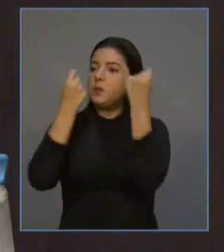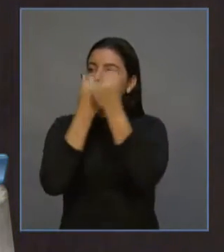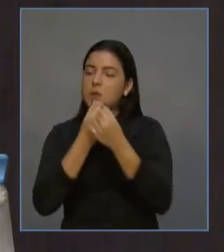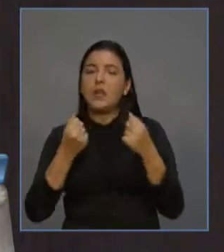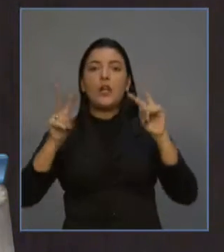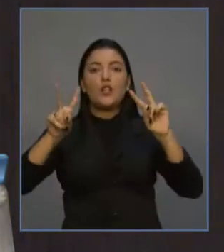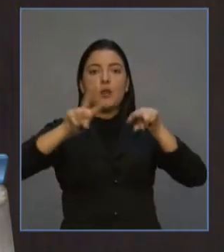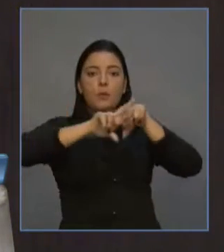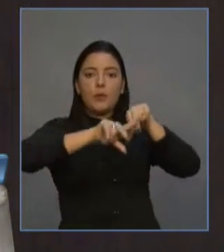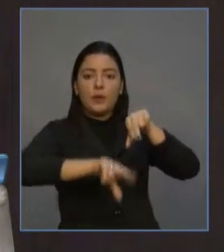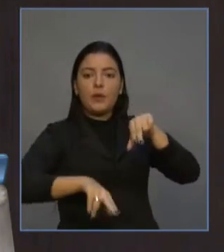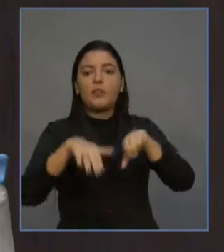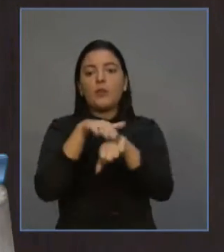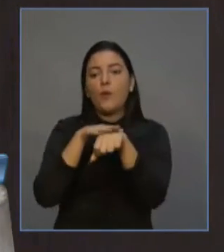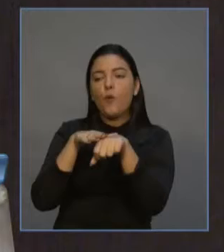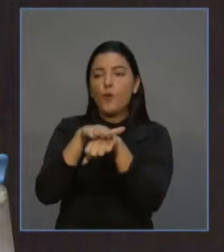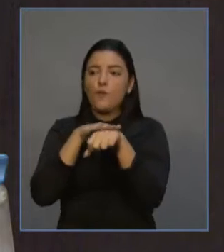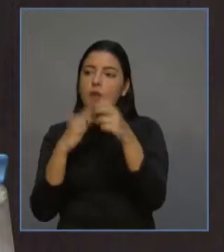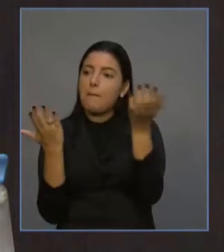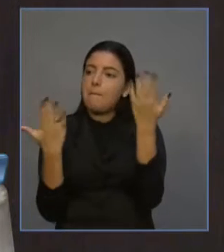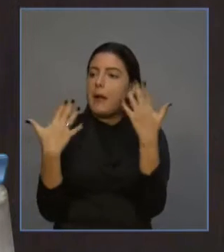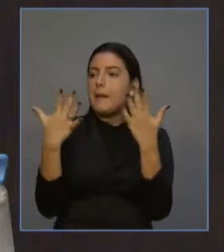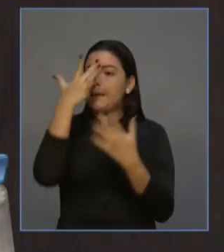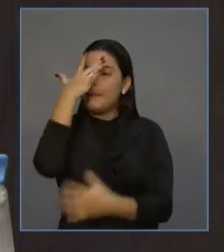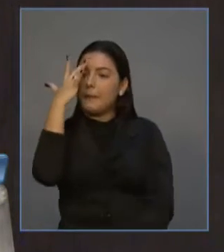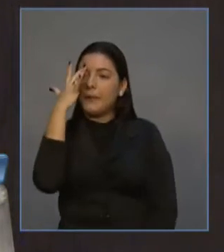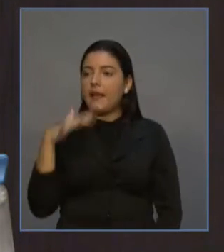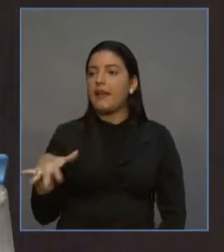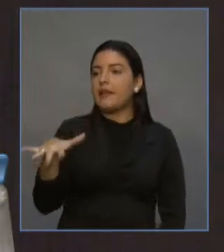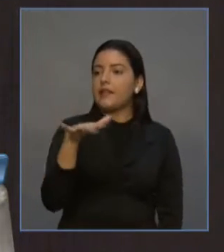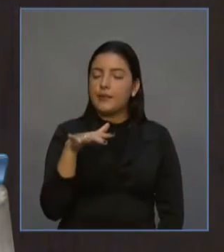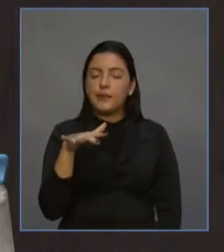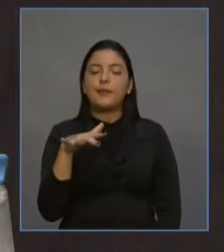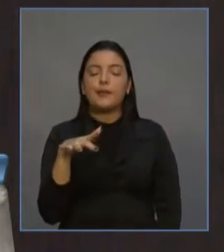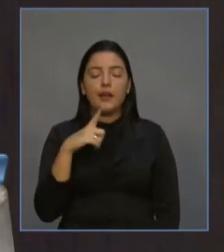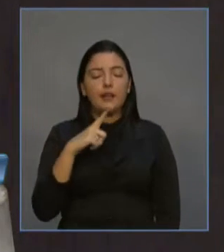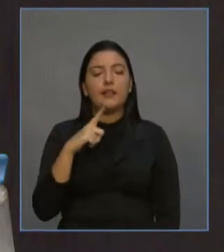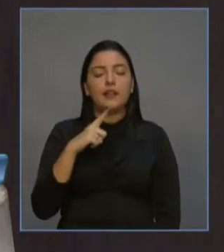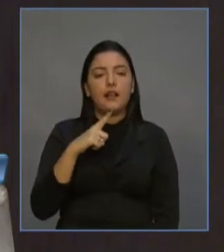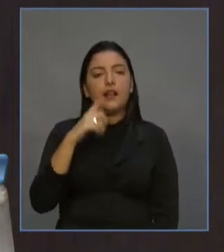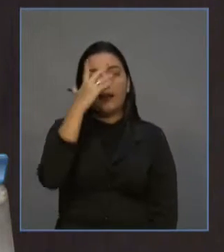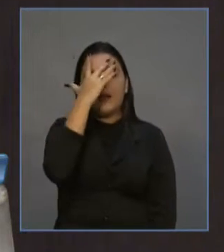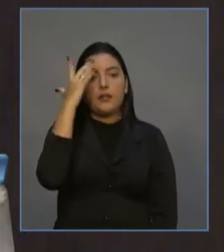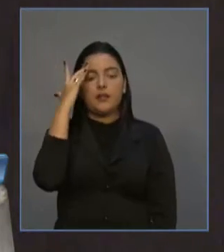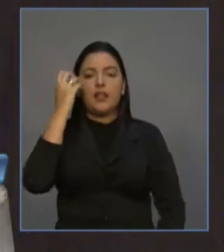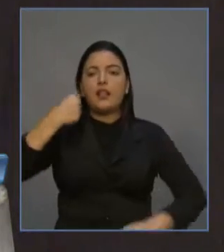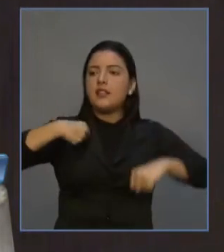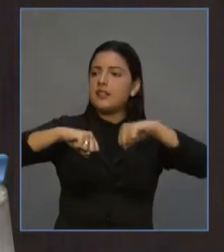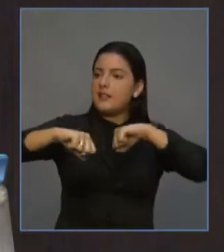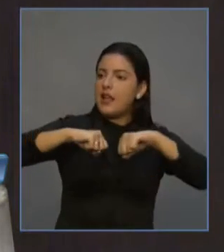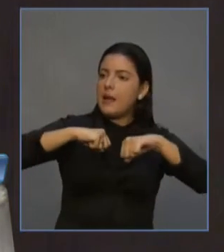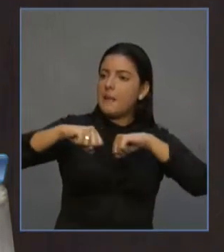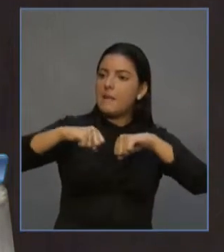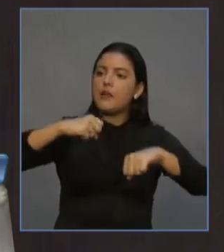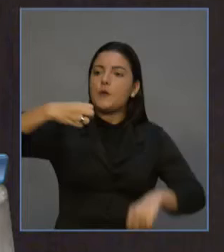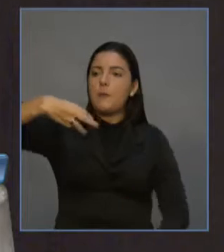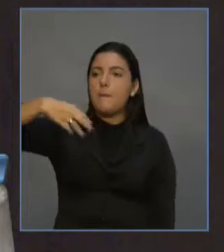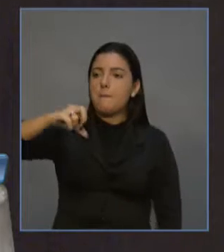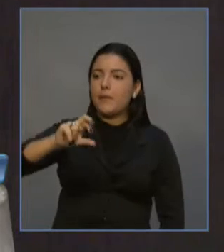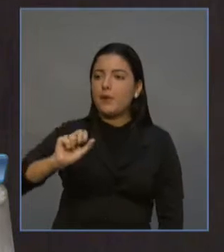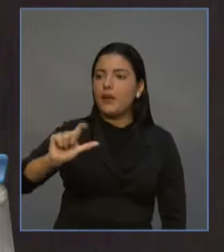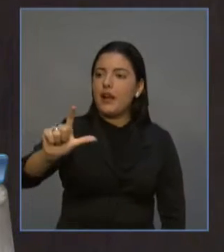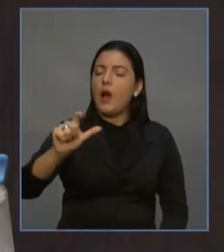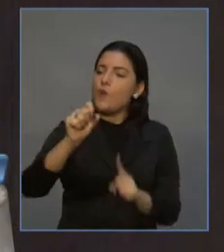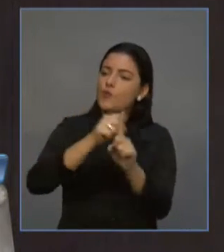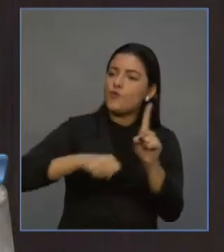de gênero, para conversar com as pessoas, para levar as pessoas a um debate moral sobre